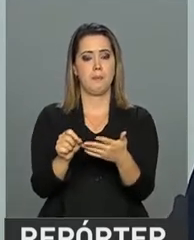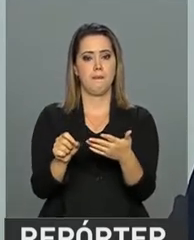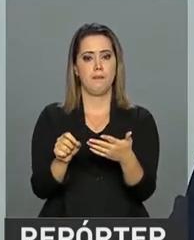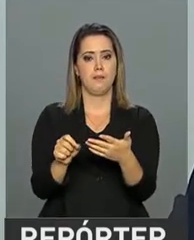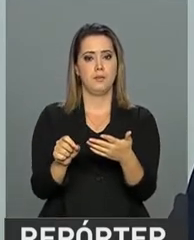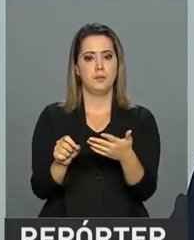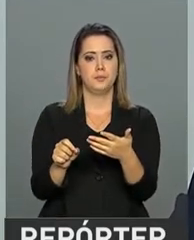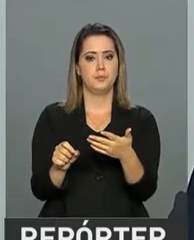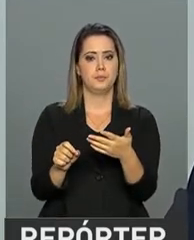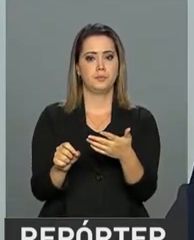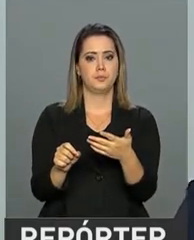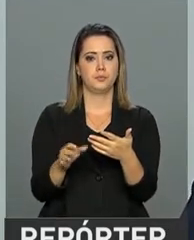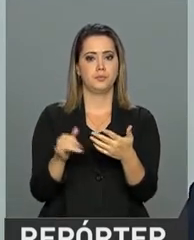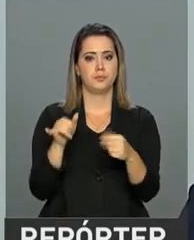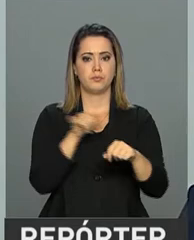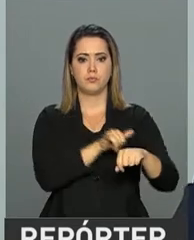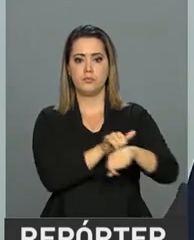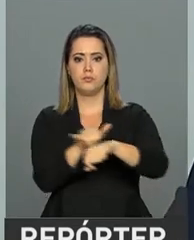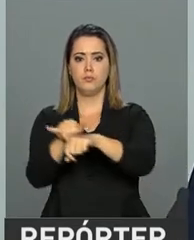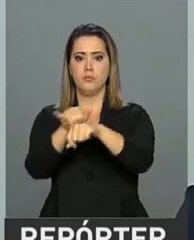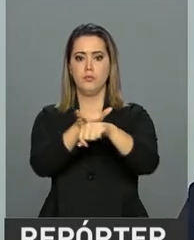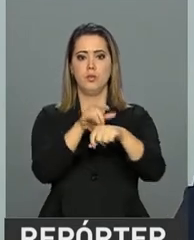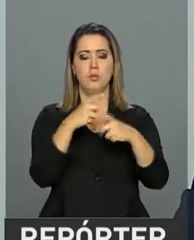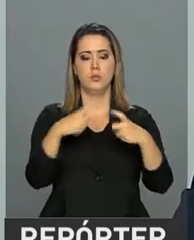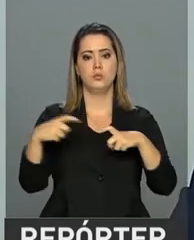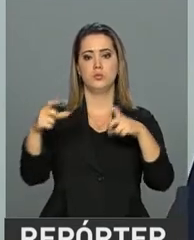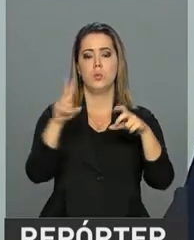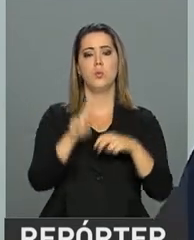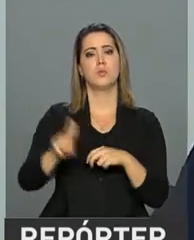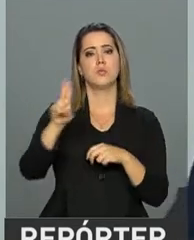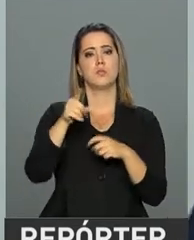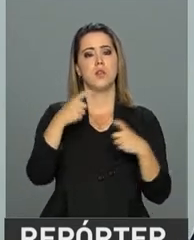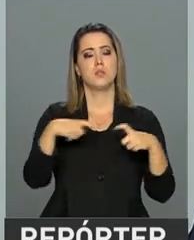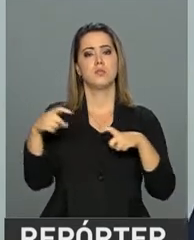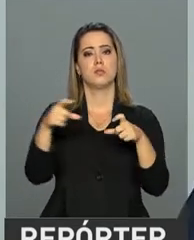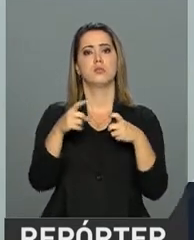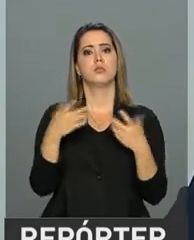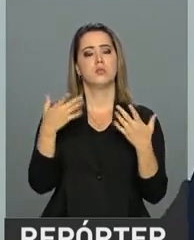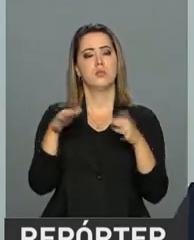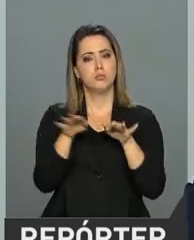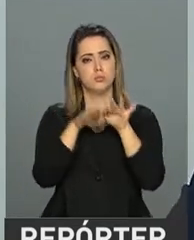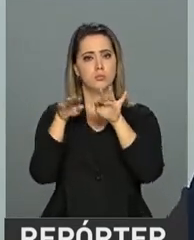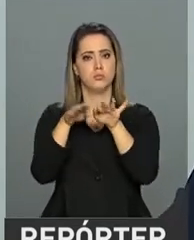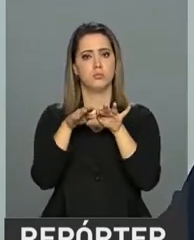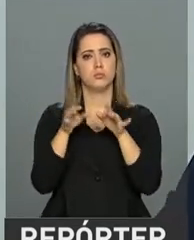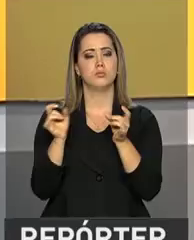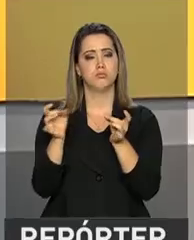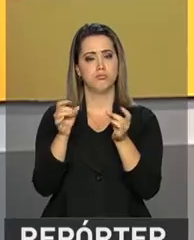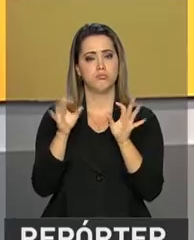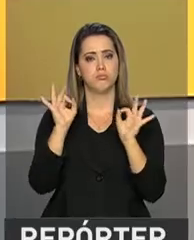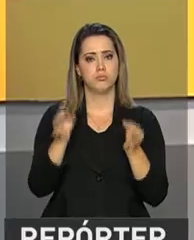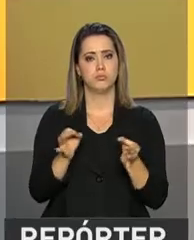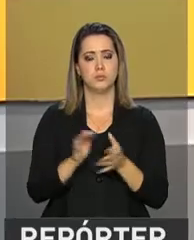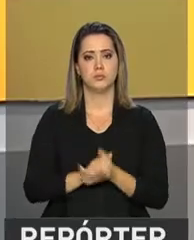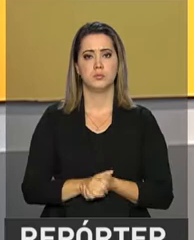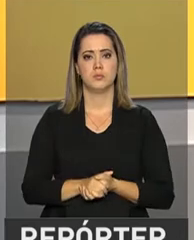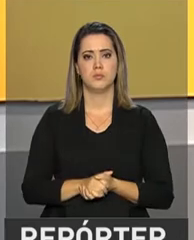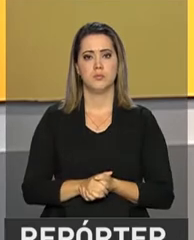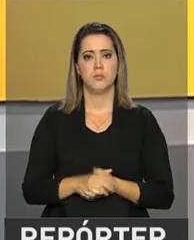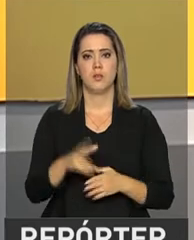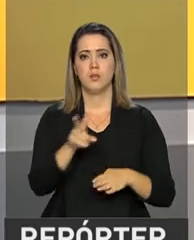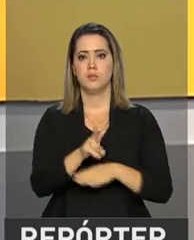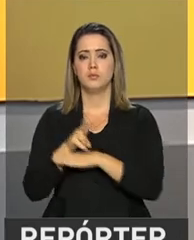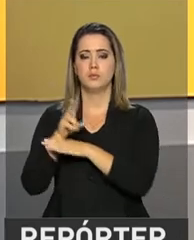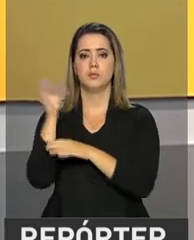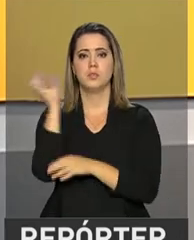é ocupar esse espaço não é de forma harmônica não é de uma concorrência saudável crédito